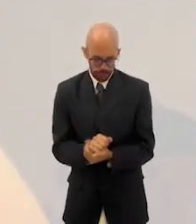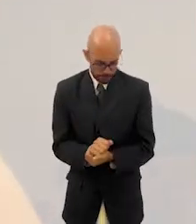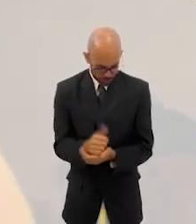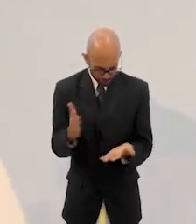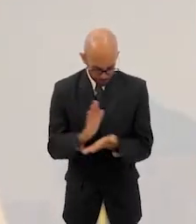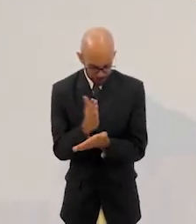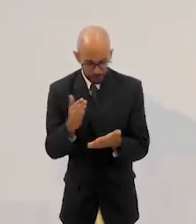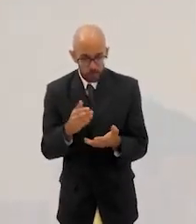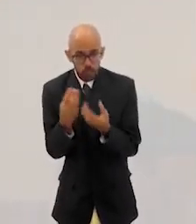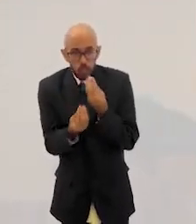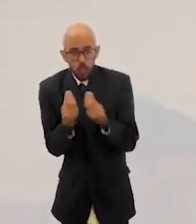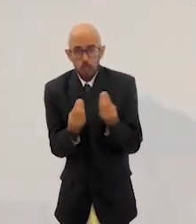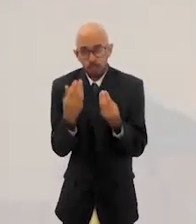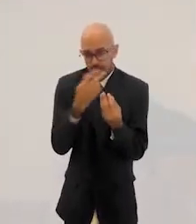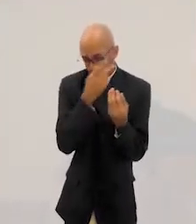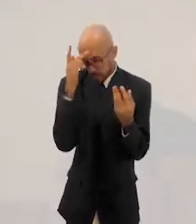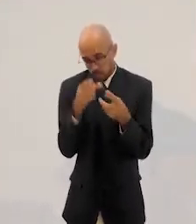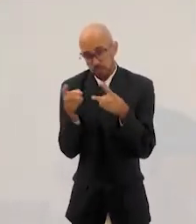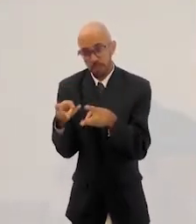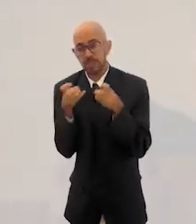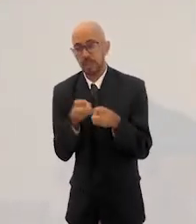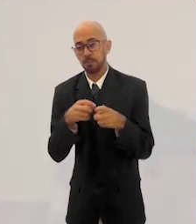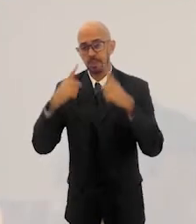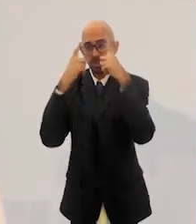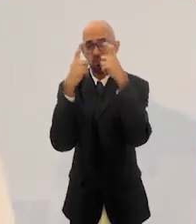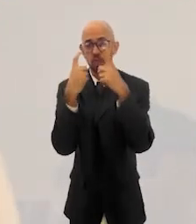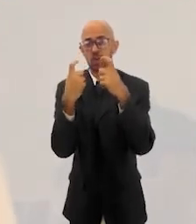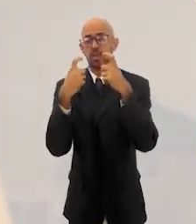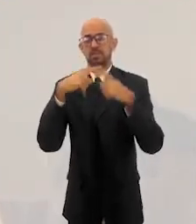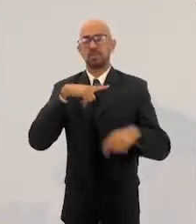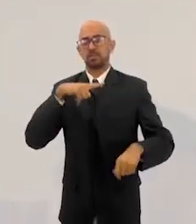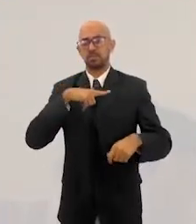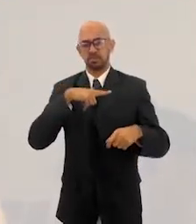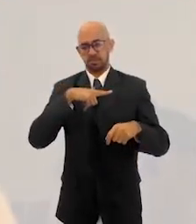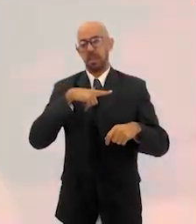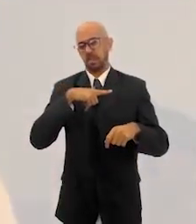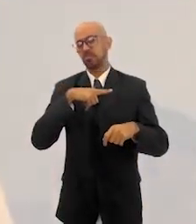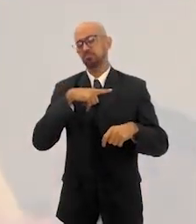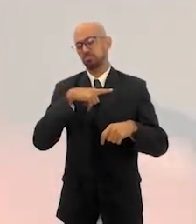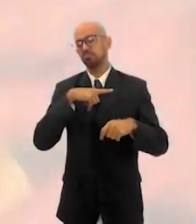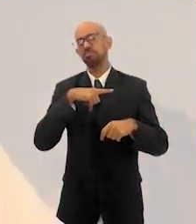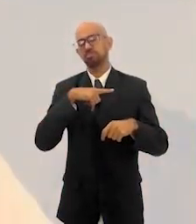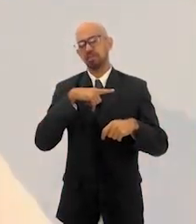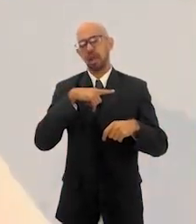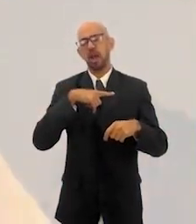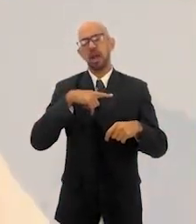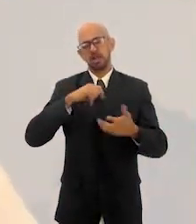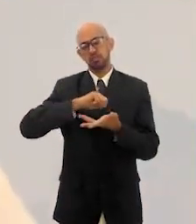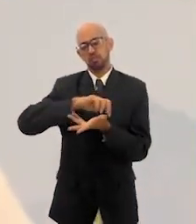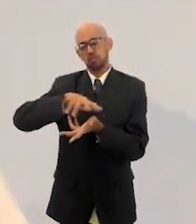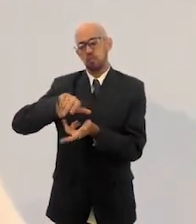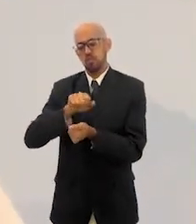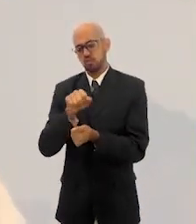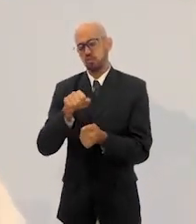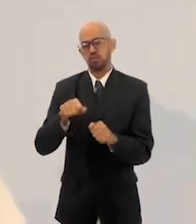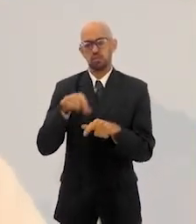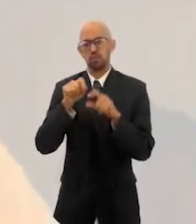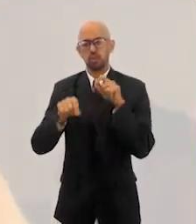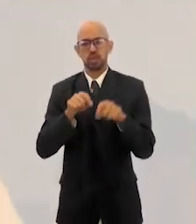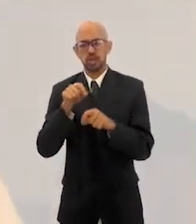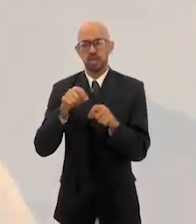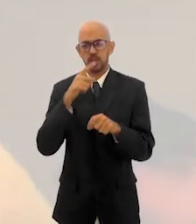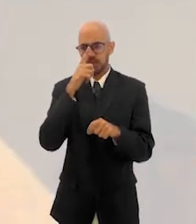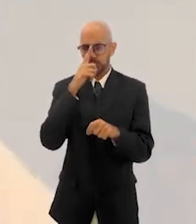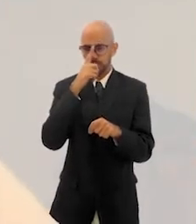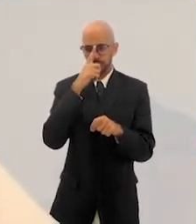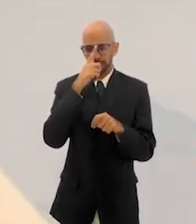Algumas pessoas estão vivendo, a violência que existe, existe uma violência muito grande ainda, de forma global, né? Em